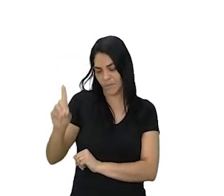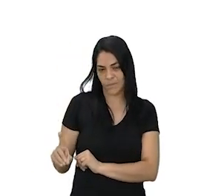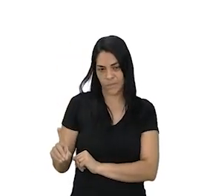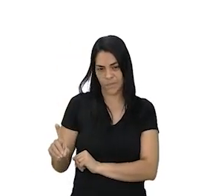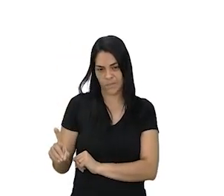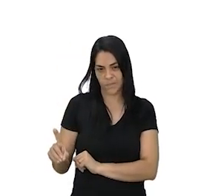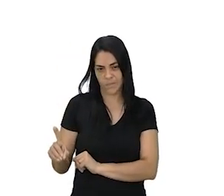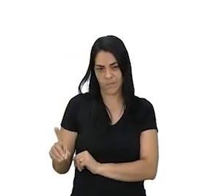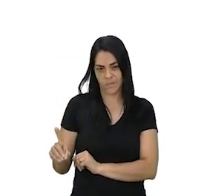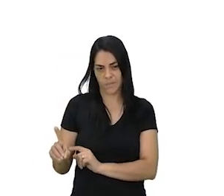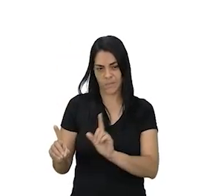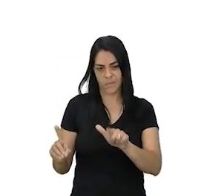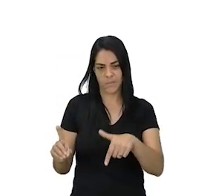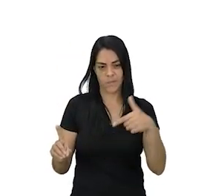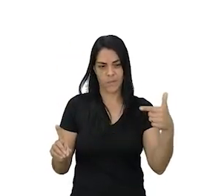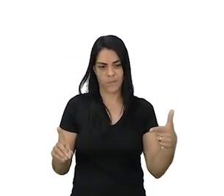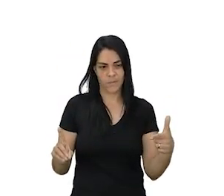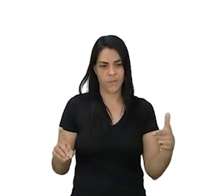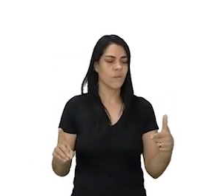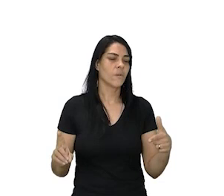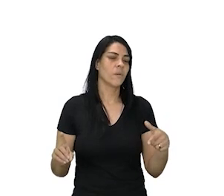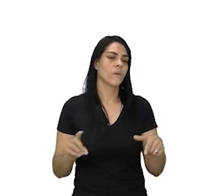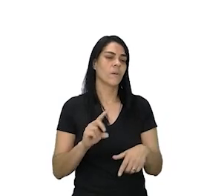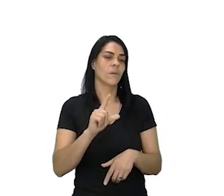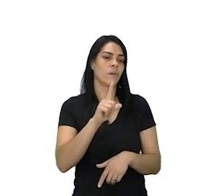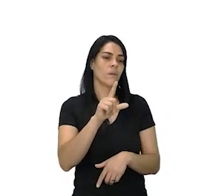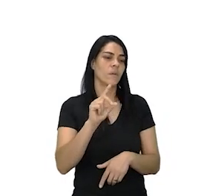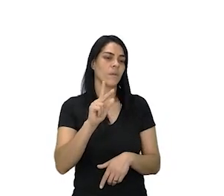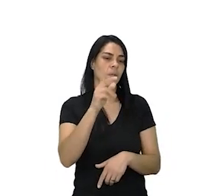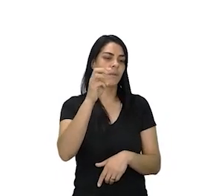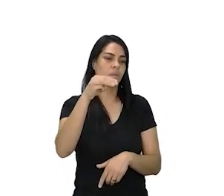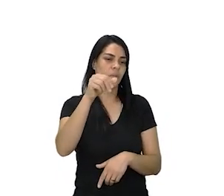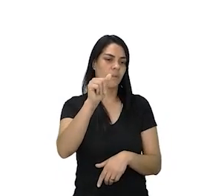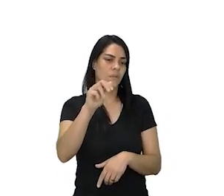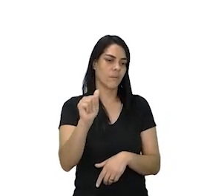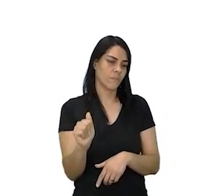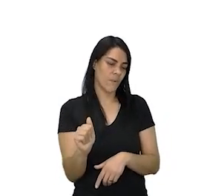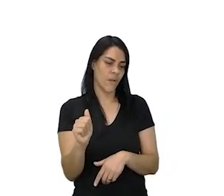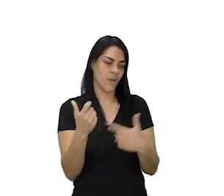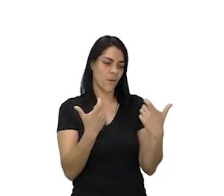lhamas vão estar aonde? Vão estar no extremo